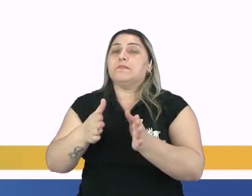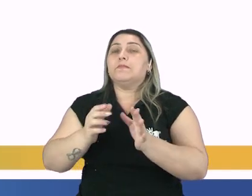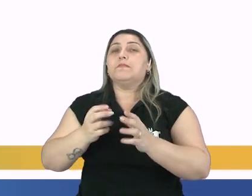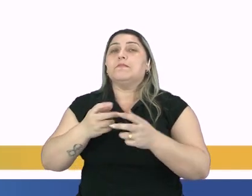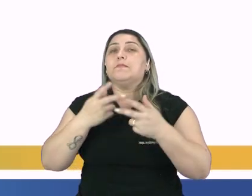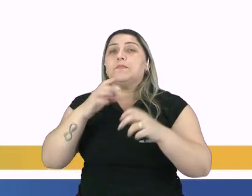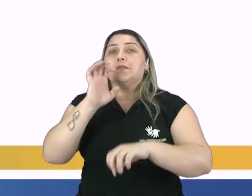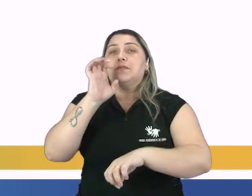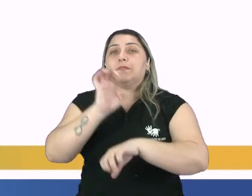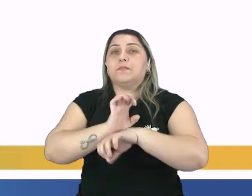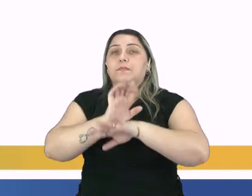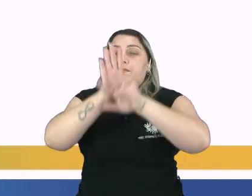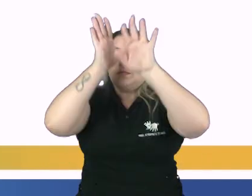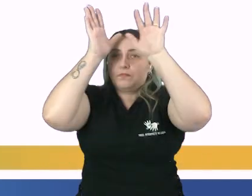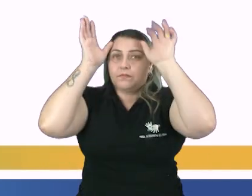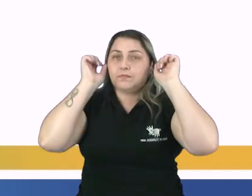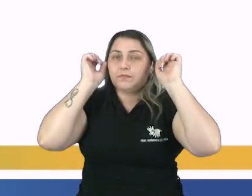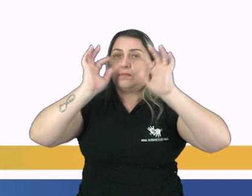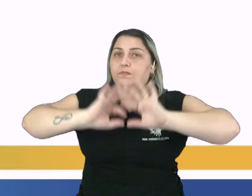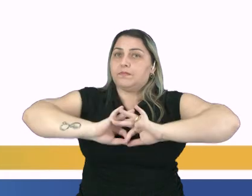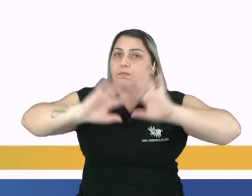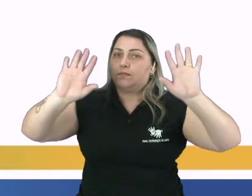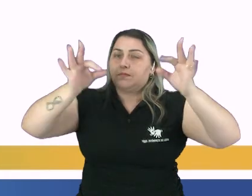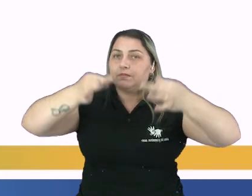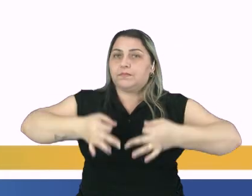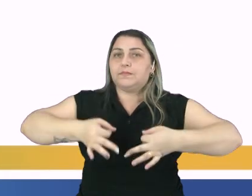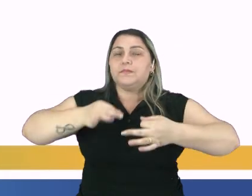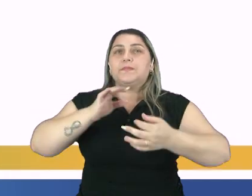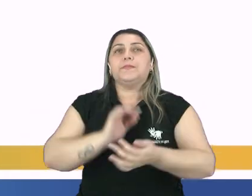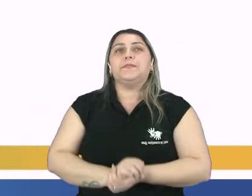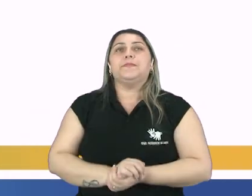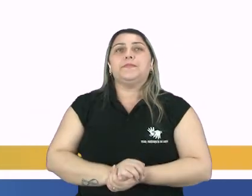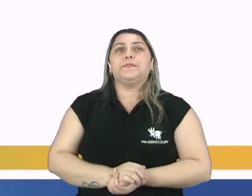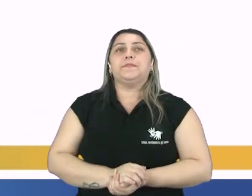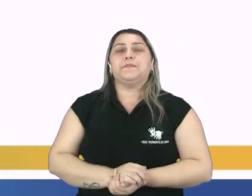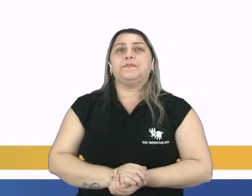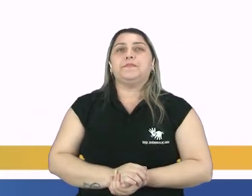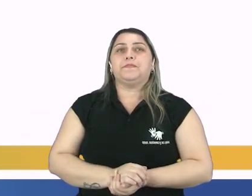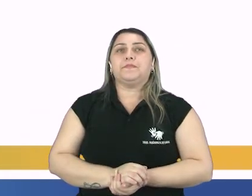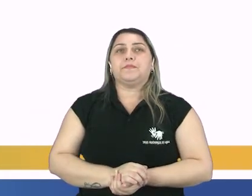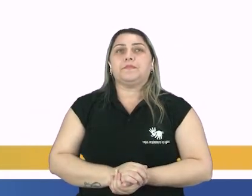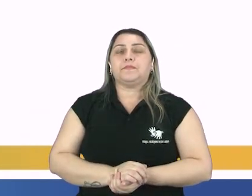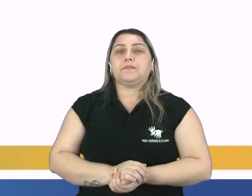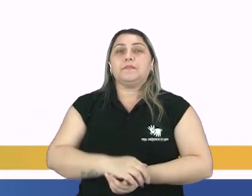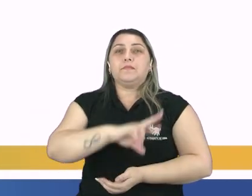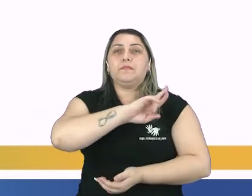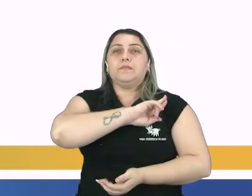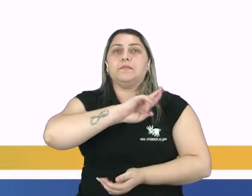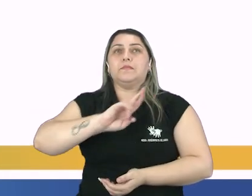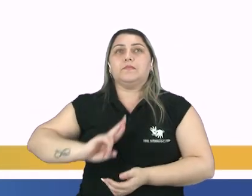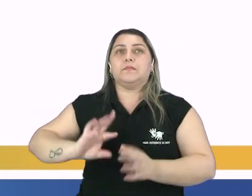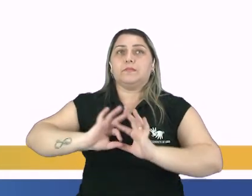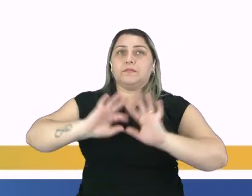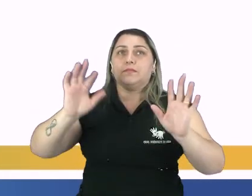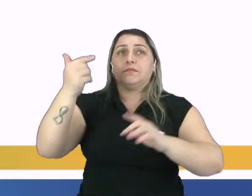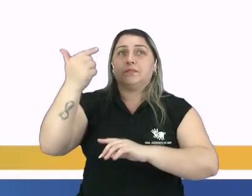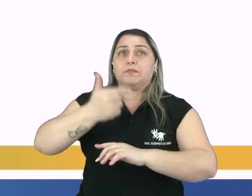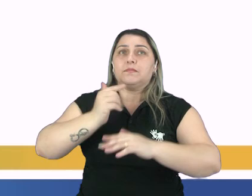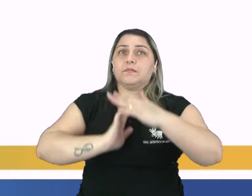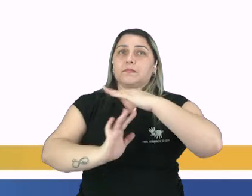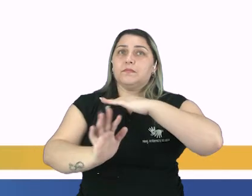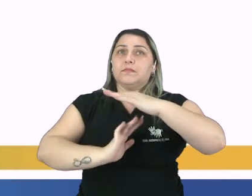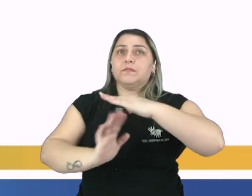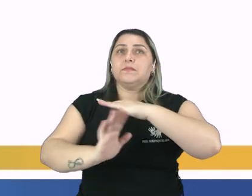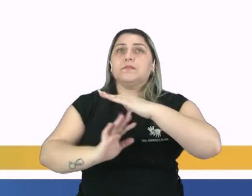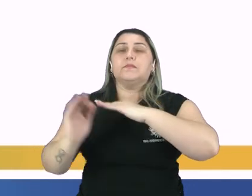o Acre como um estado independente, certo? E o Acre basicamente se tornou uma república independente. Segunda